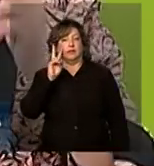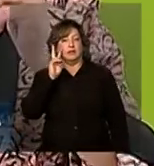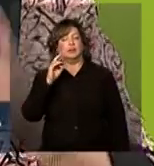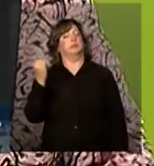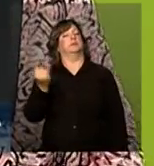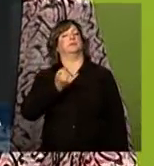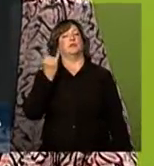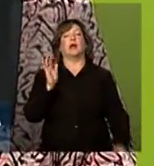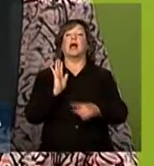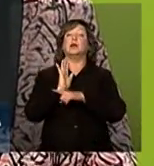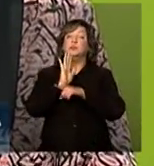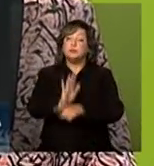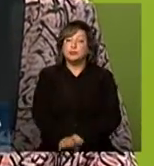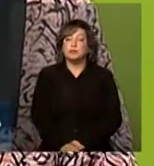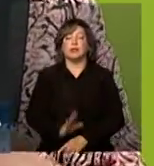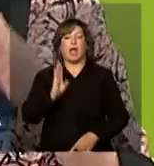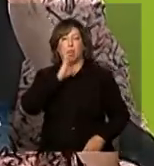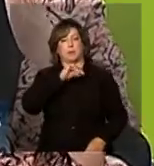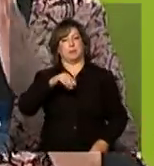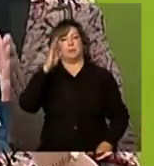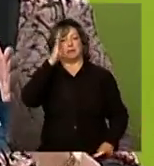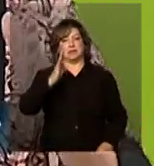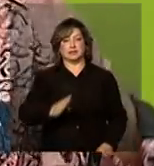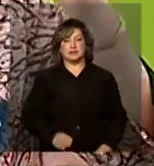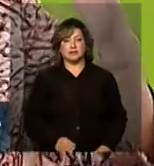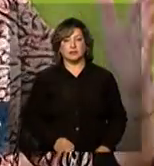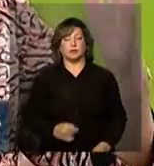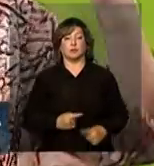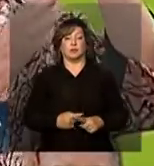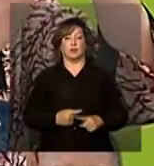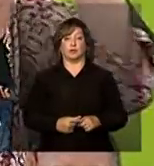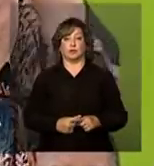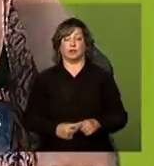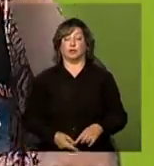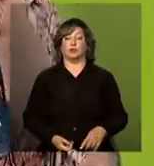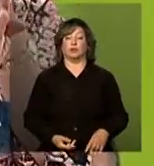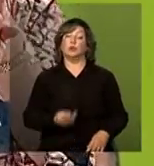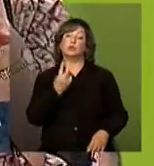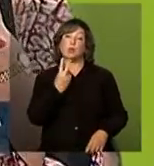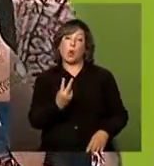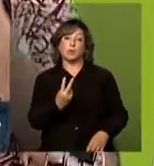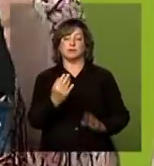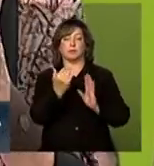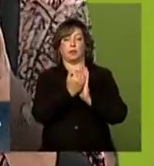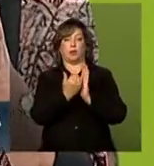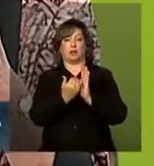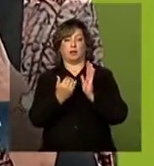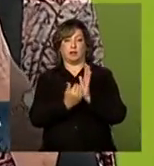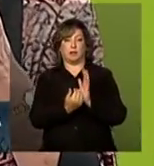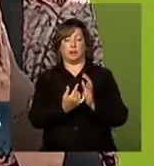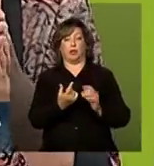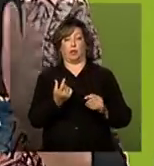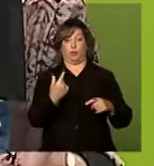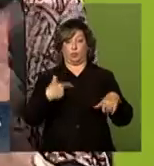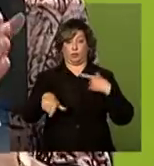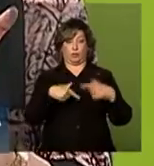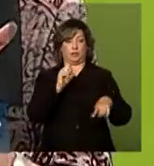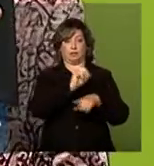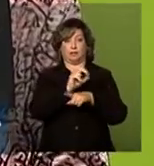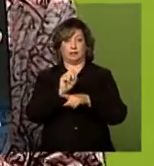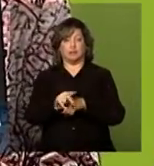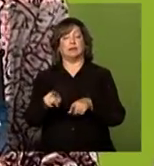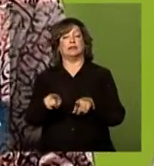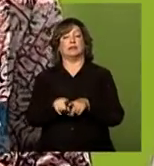coelhos com uma cajadada só é para dois para Du dois programas o de emprego e o